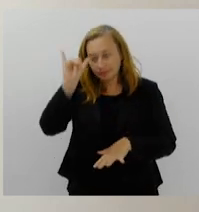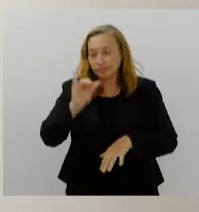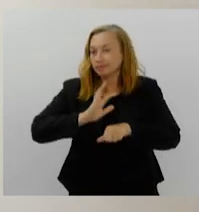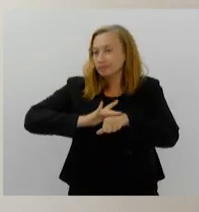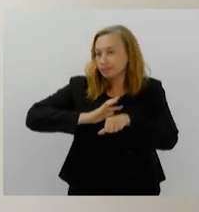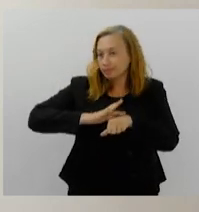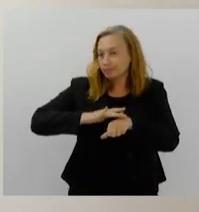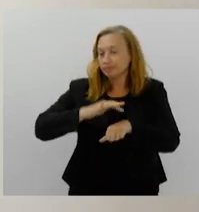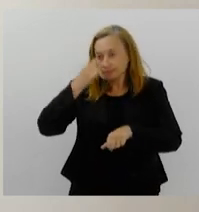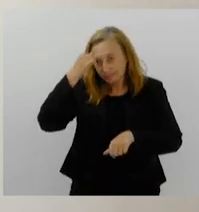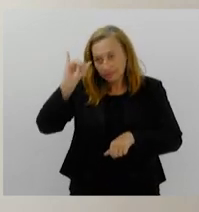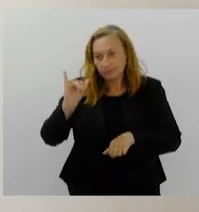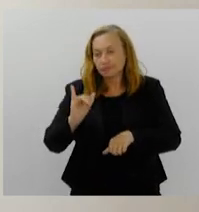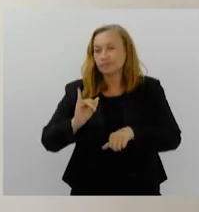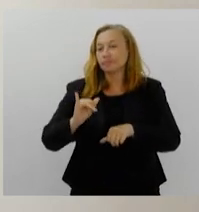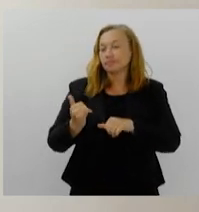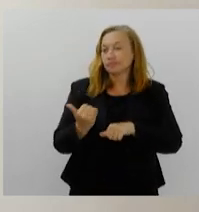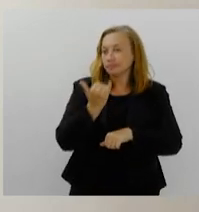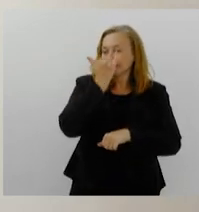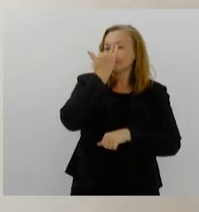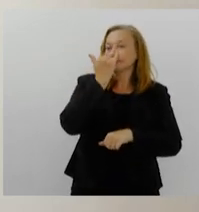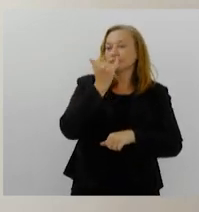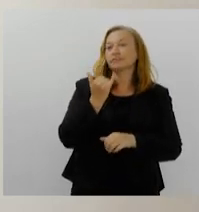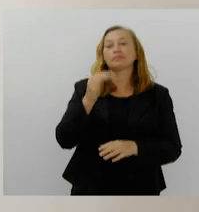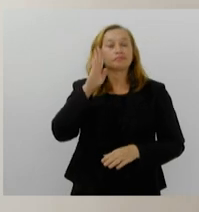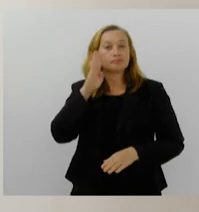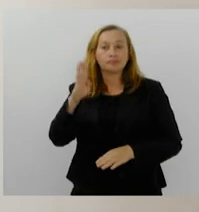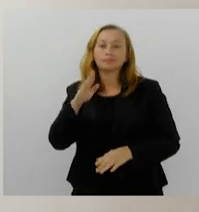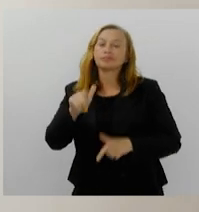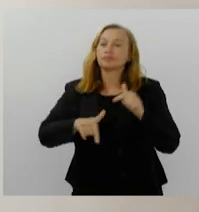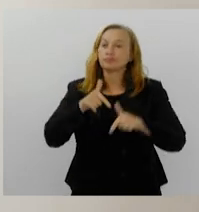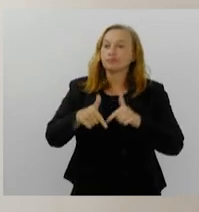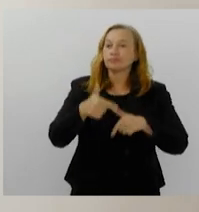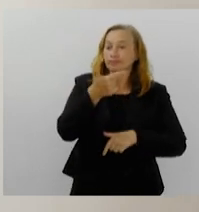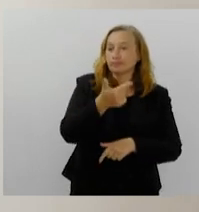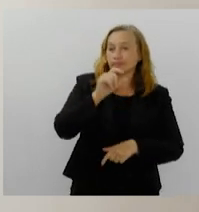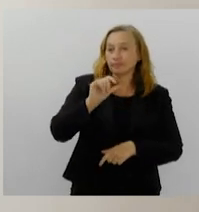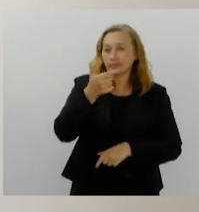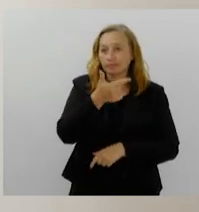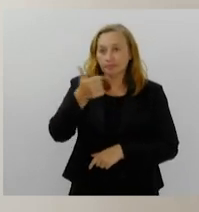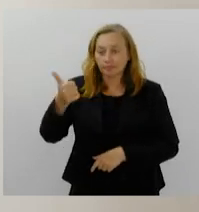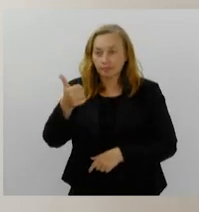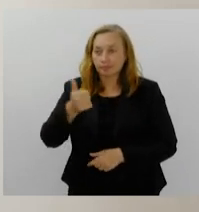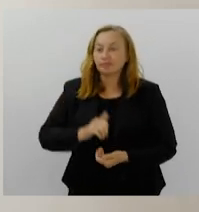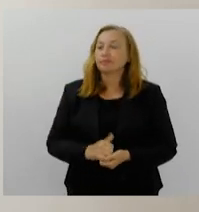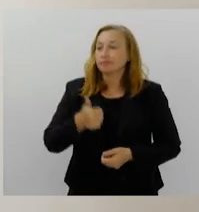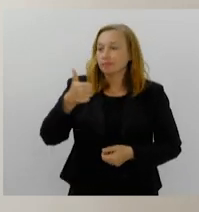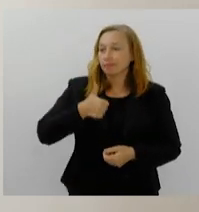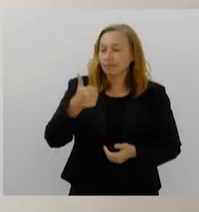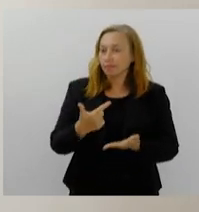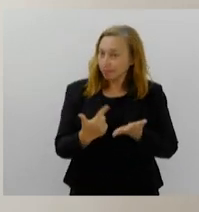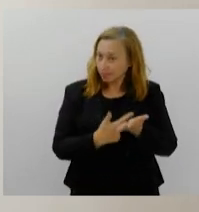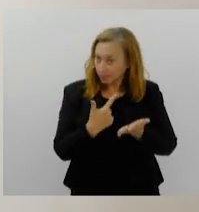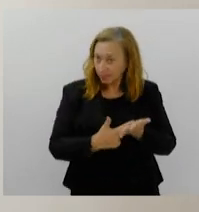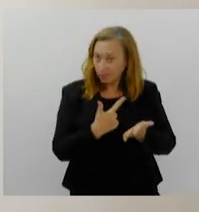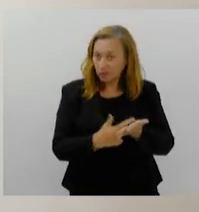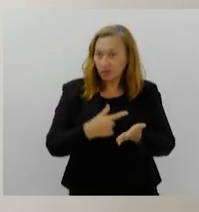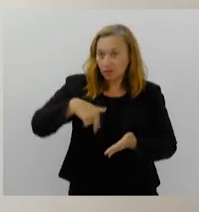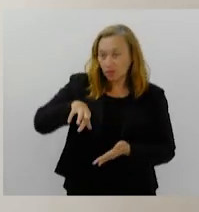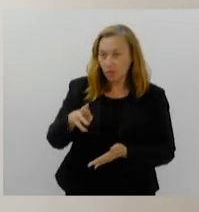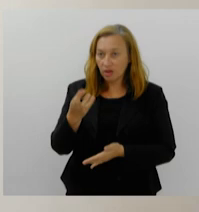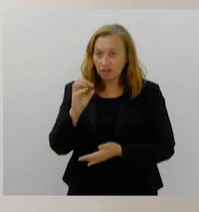de acidentes, inclusive no trabalho. Em 2021, o MPT lançou a primeira revista em quadrinhos do